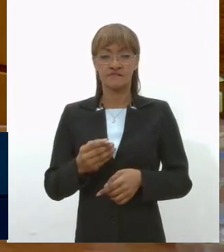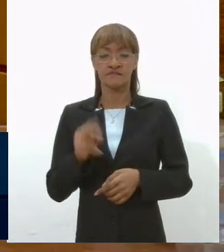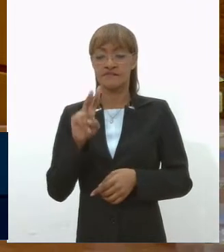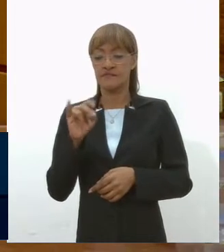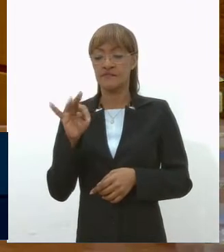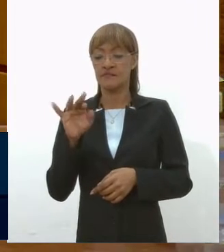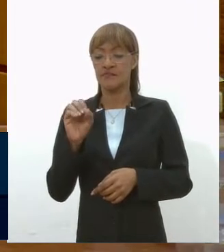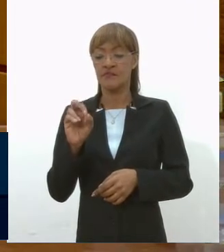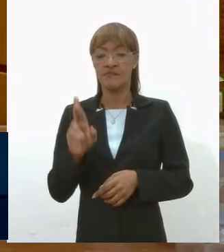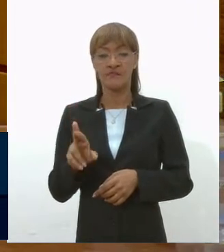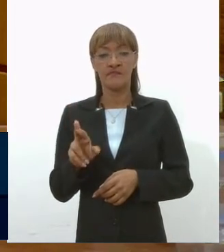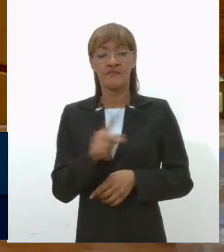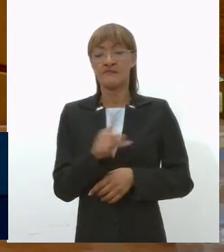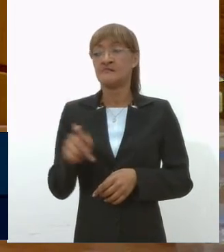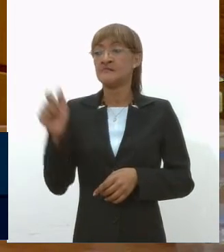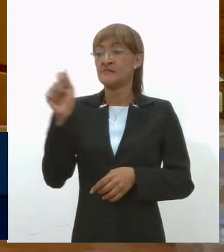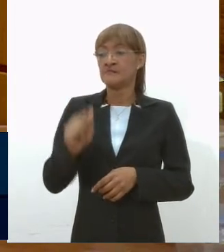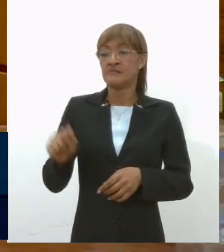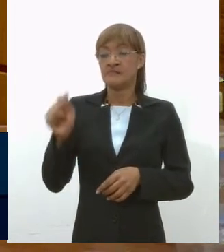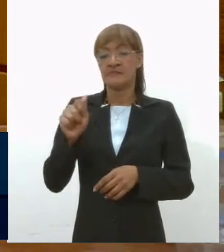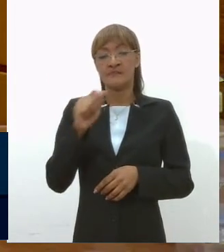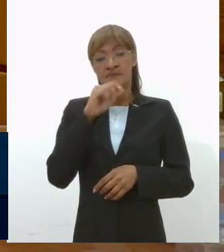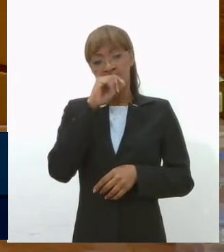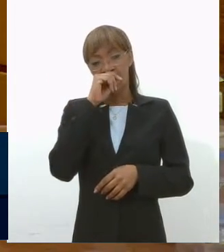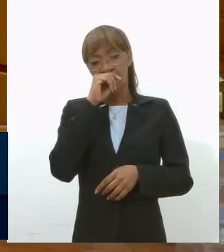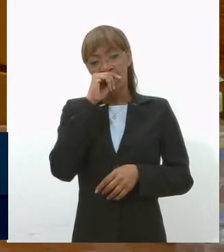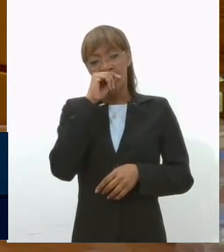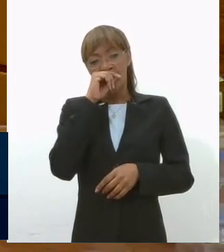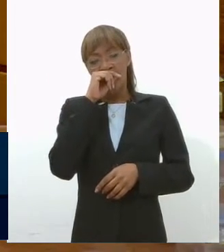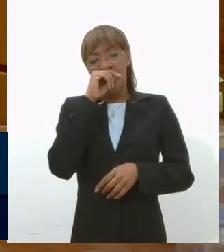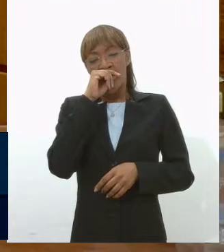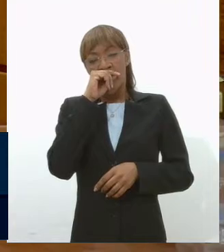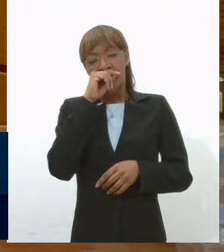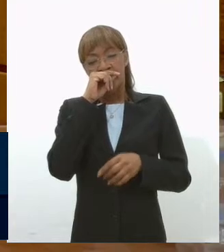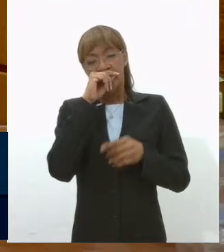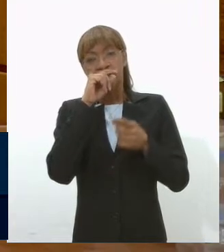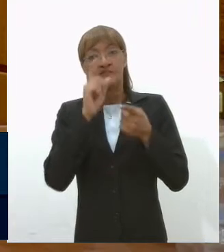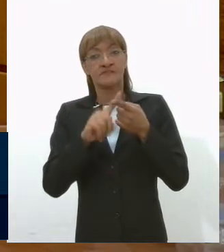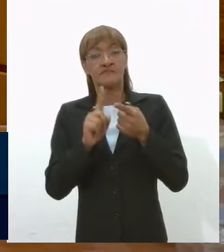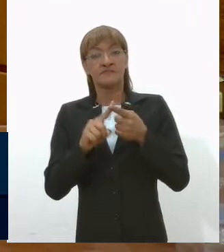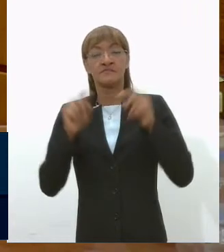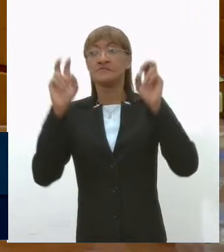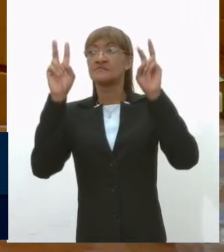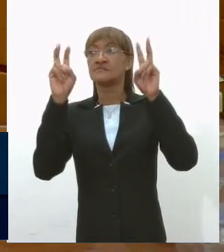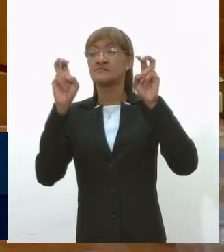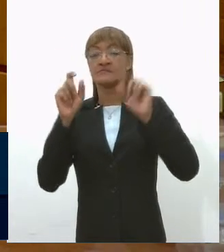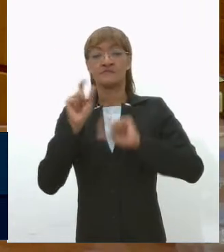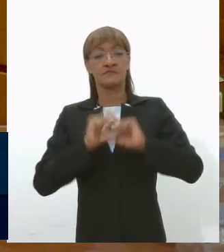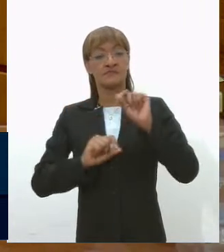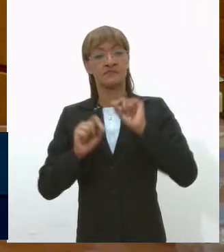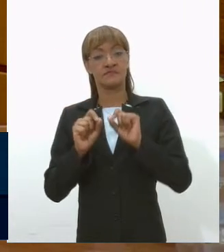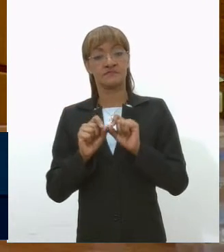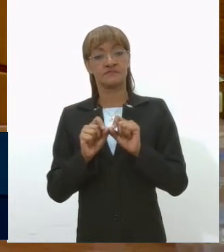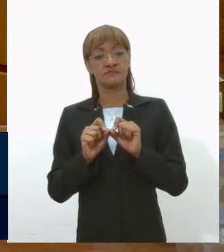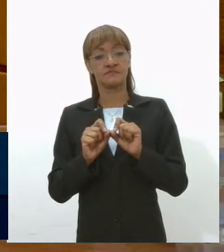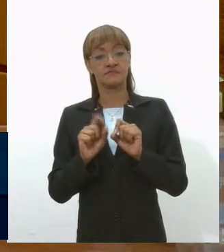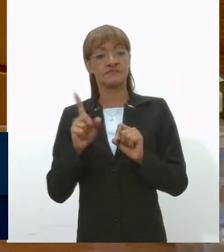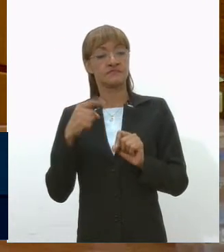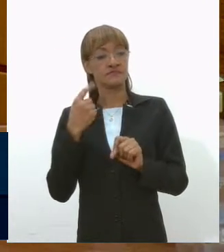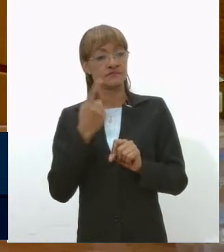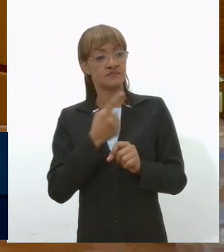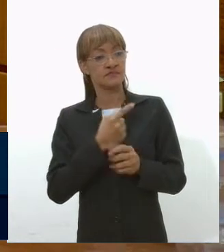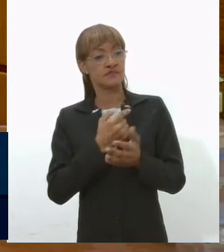associação, mas, além disso, tratamos também, presidente, de um tema que espero que a gente comece a